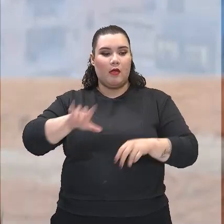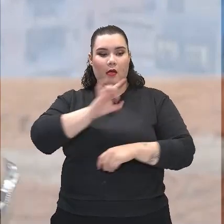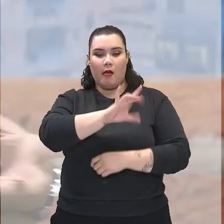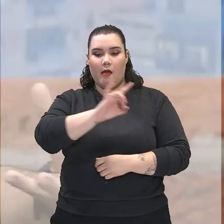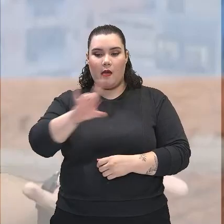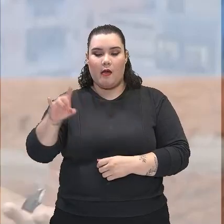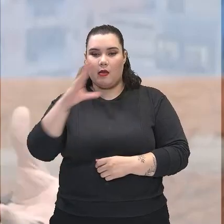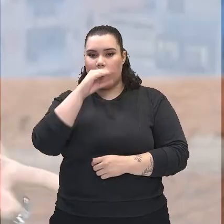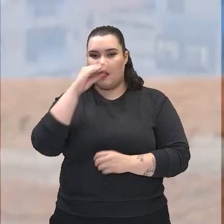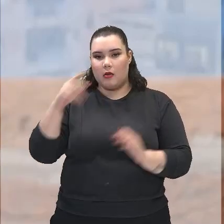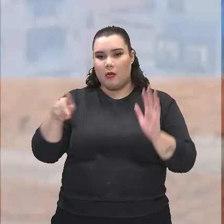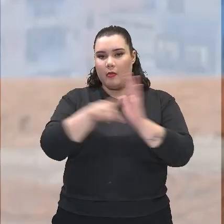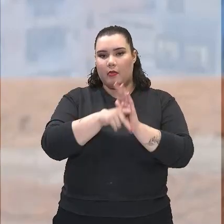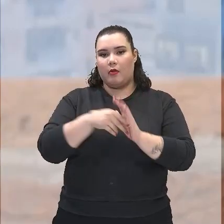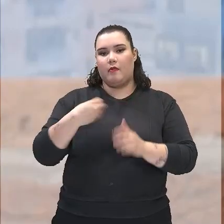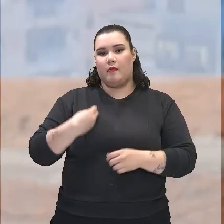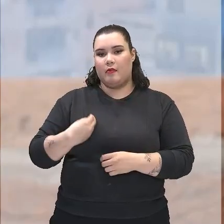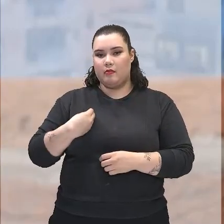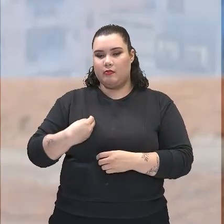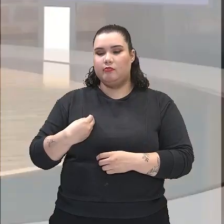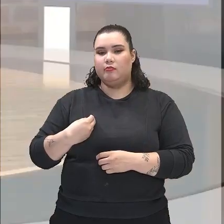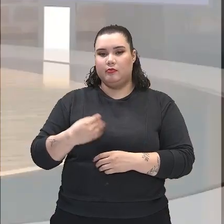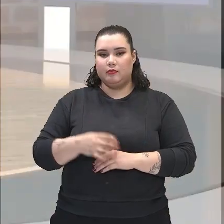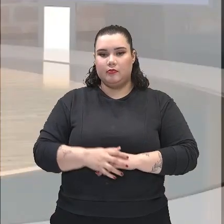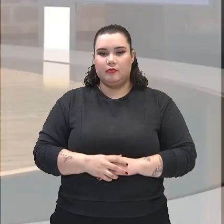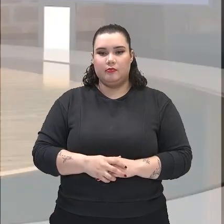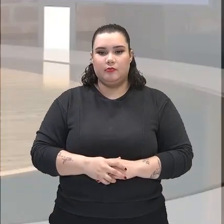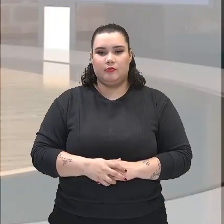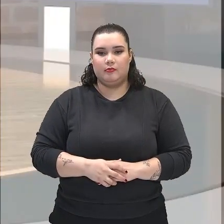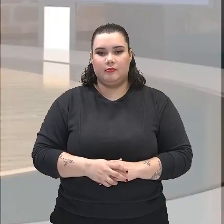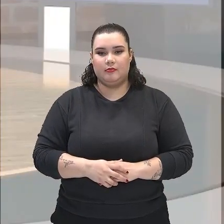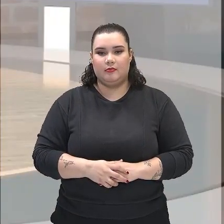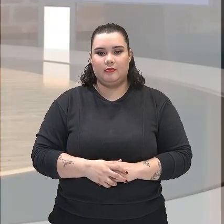vai vivenciar aí no decorrer da sua vida.